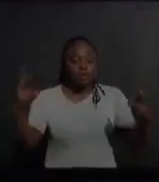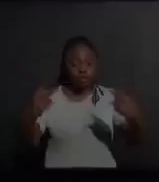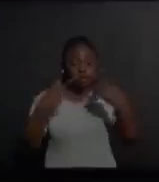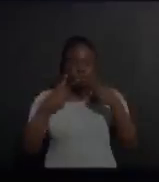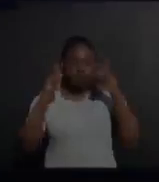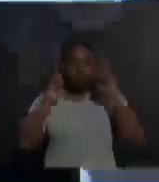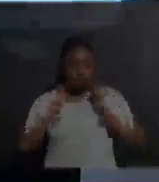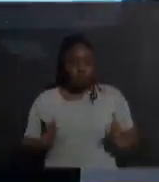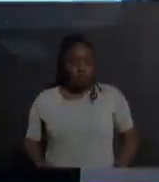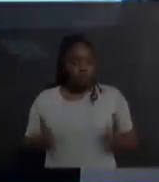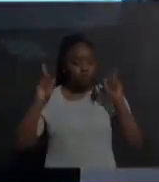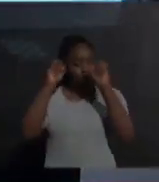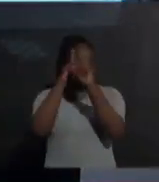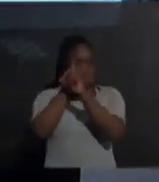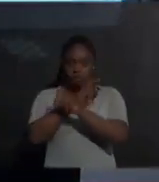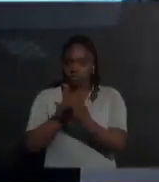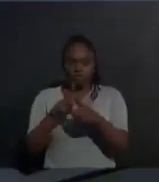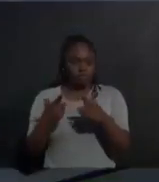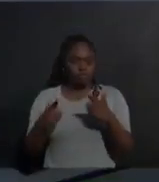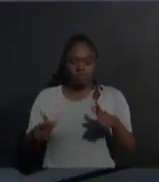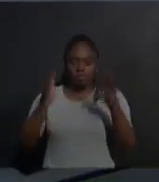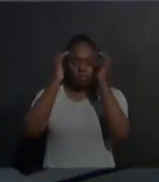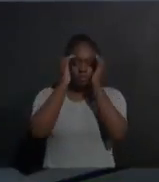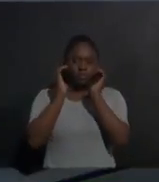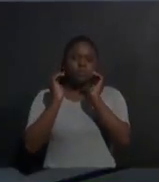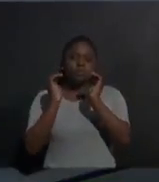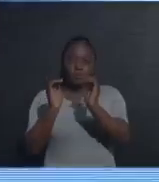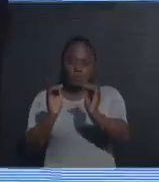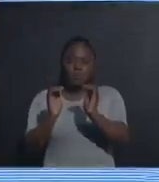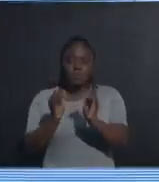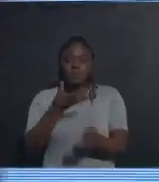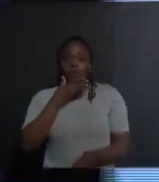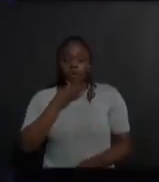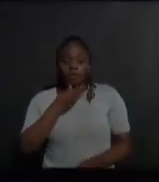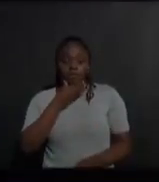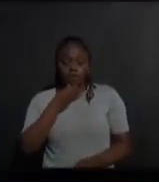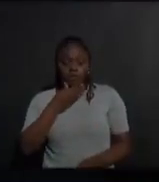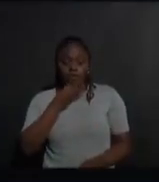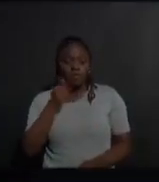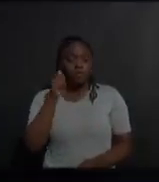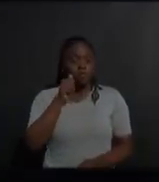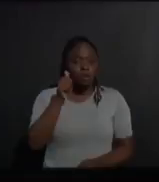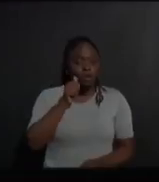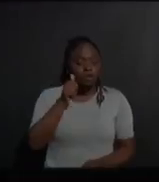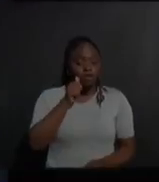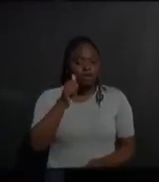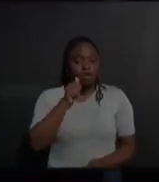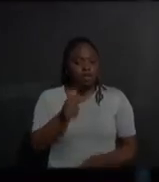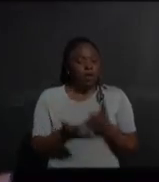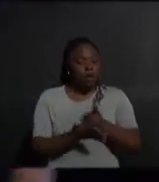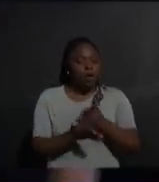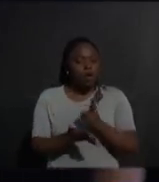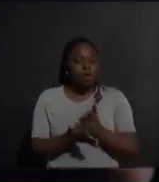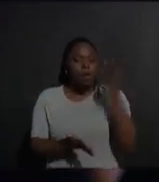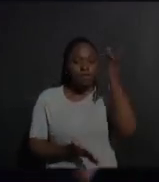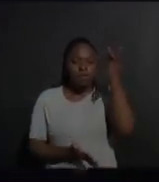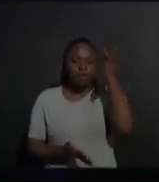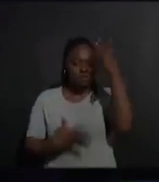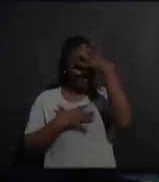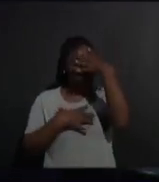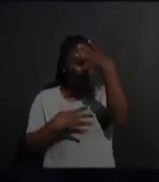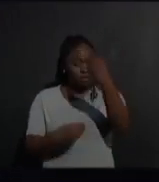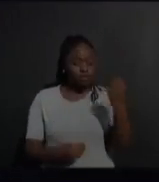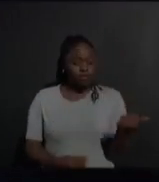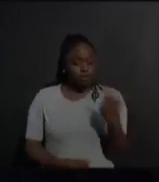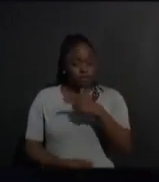eu não tenho dificuldade de me submeter. Há homens que estão na caminhada, mulheres que estão na caminhada mais tempo do que eu. Gente